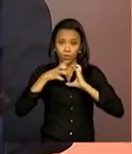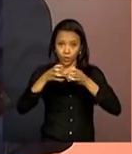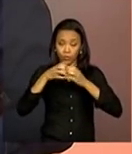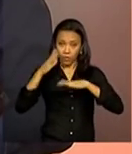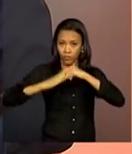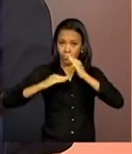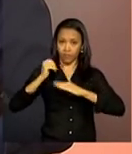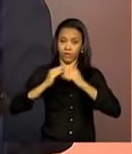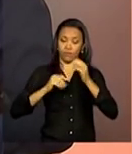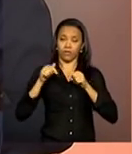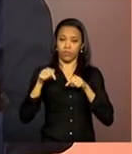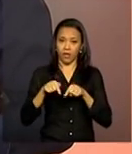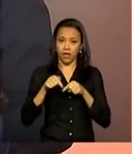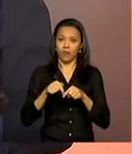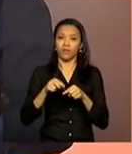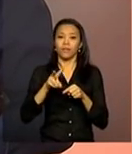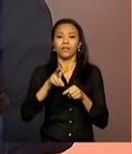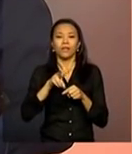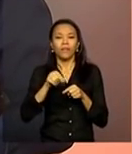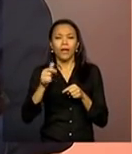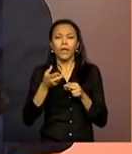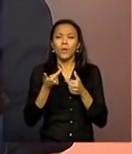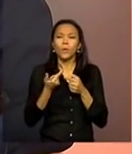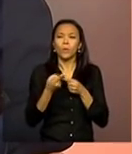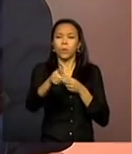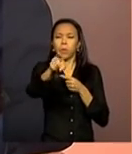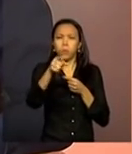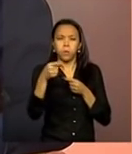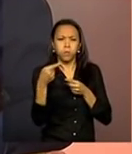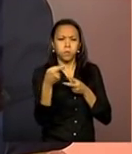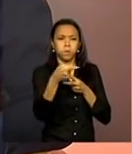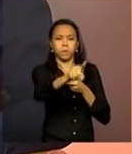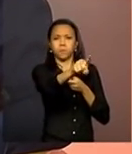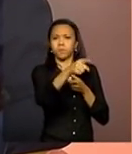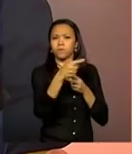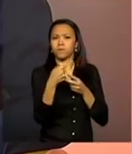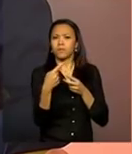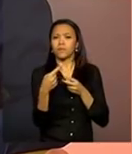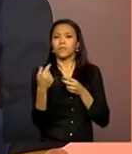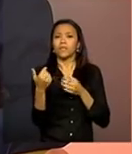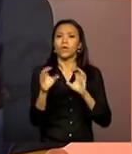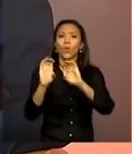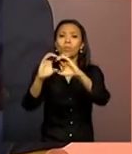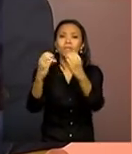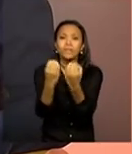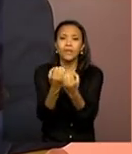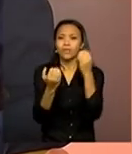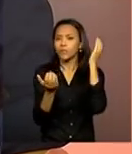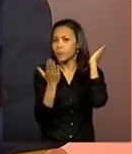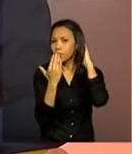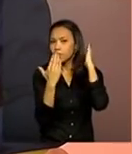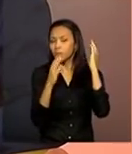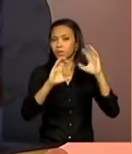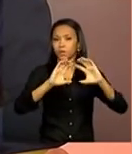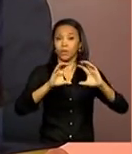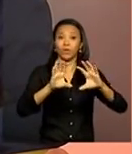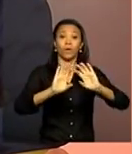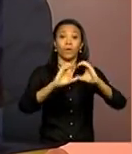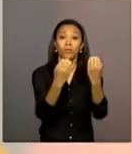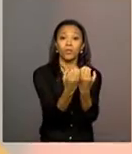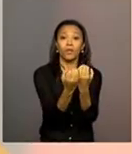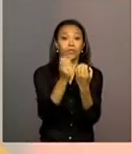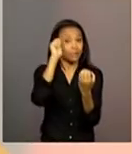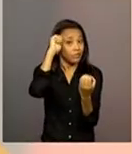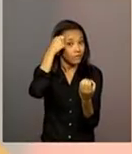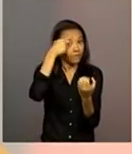e a lugares mais remotos em que há comunidades tradicionais comunidades indígenas quilombolas é